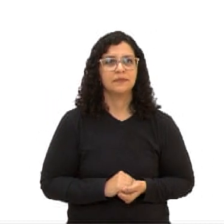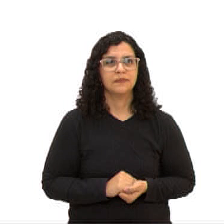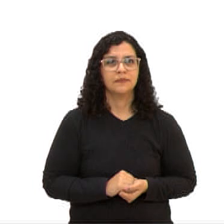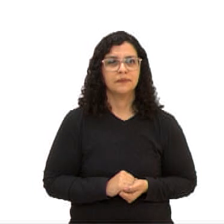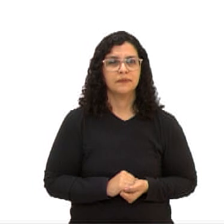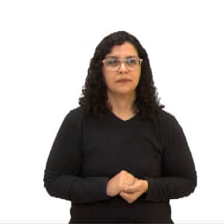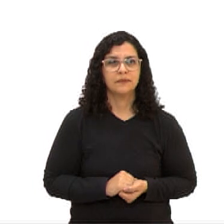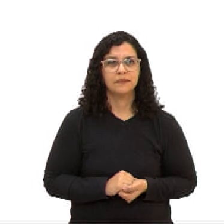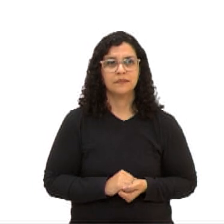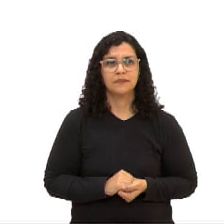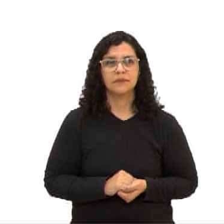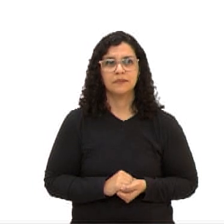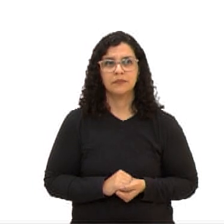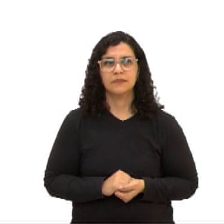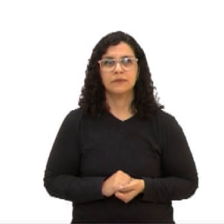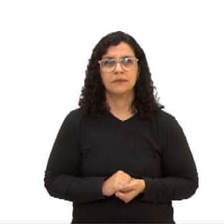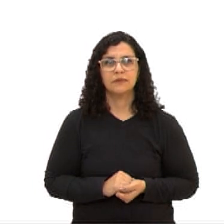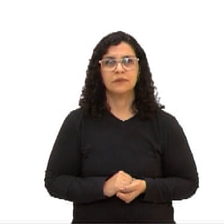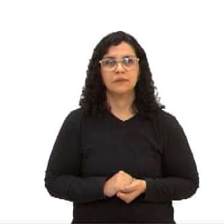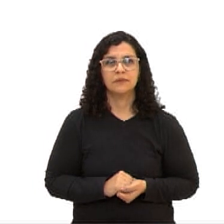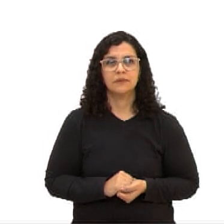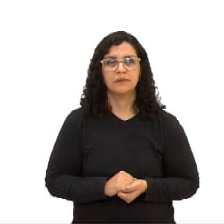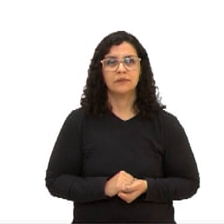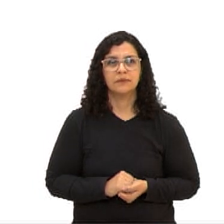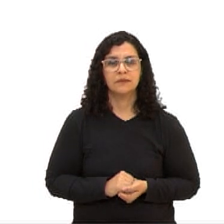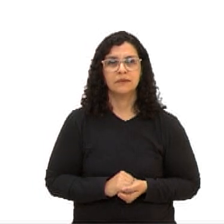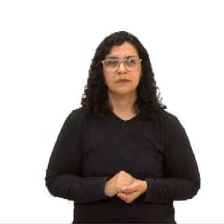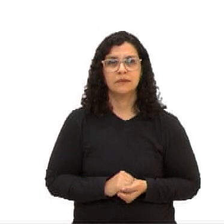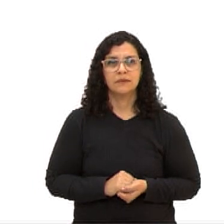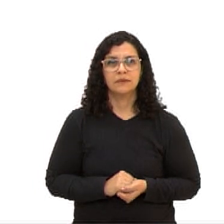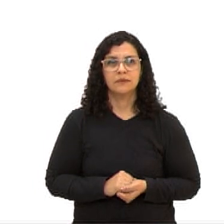días actuales. Sin embargo, con